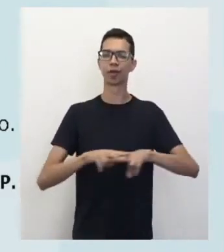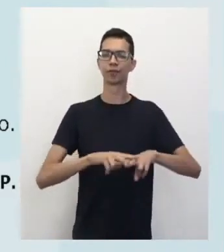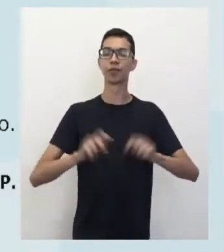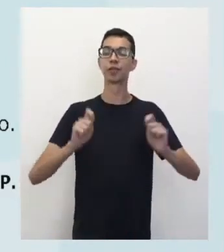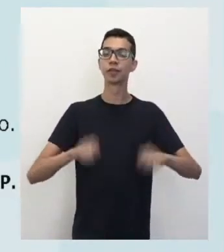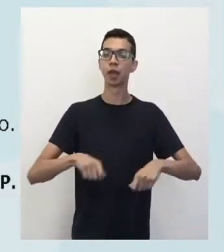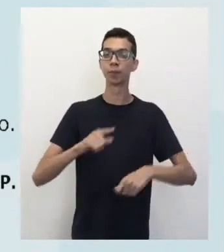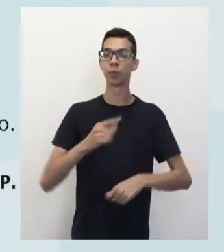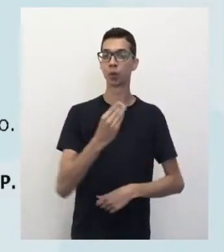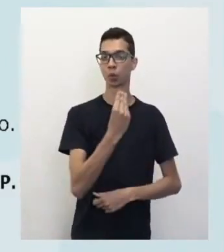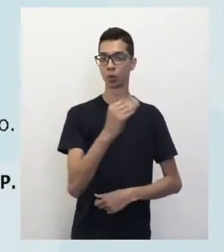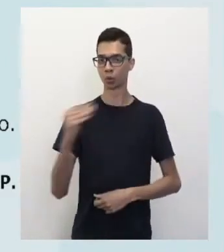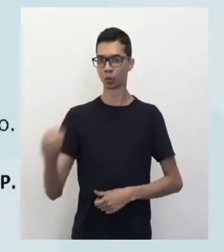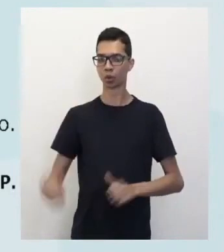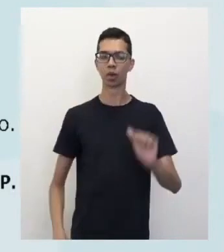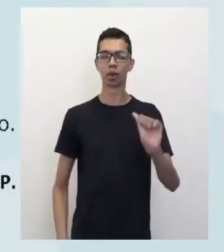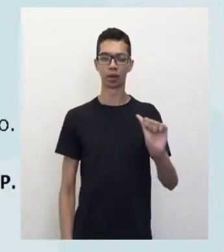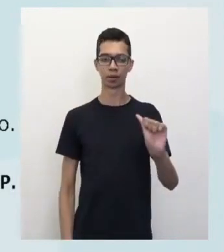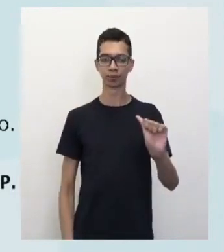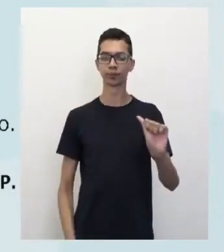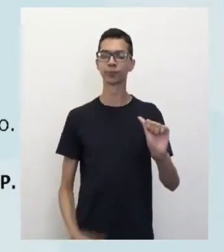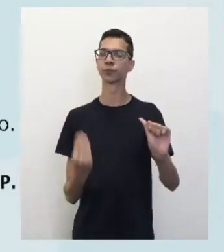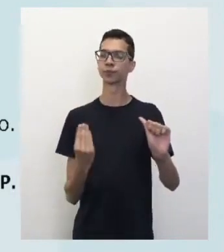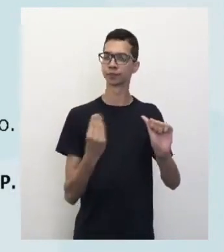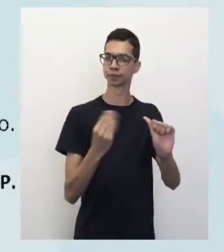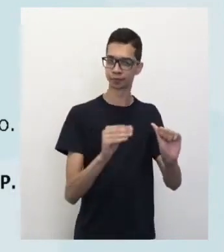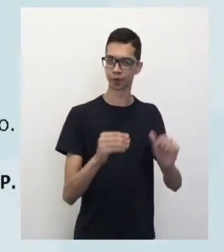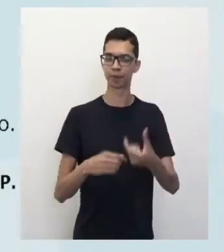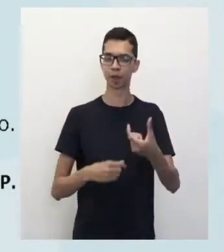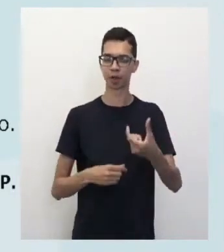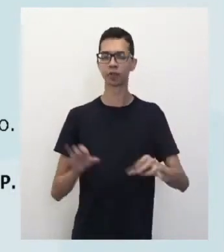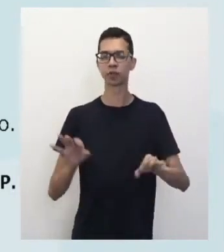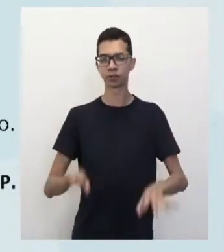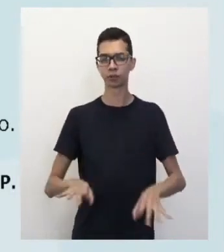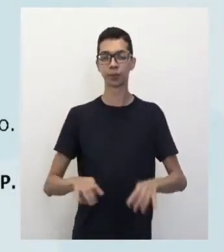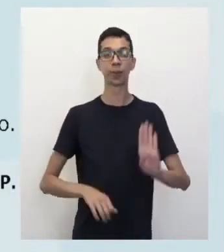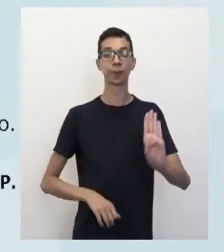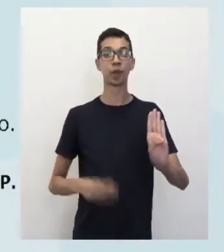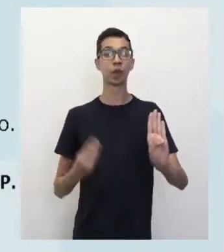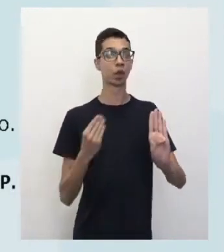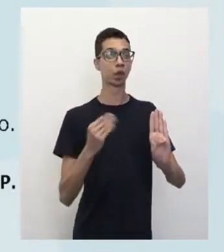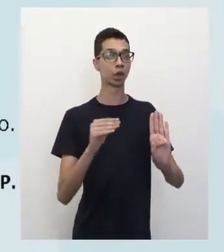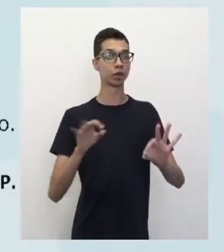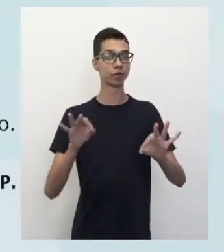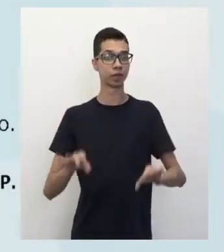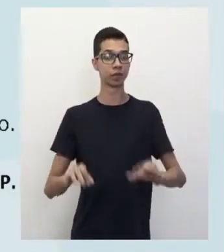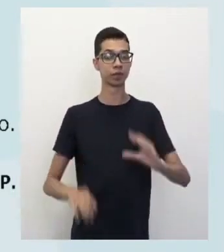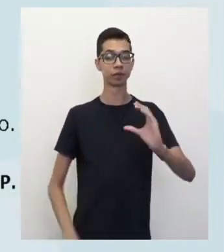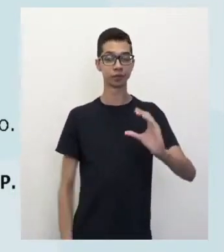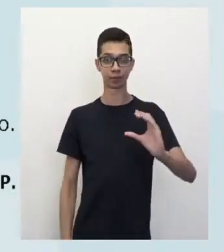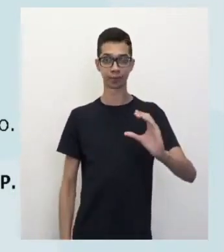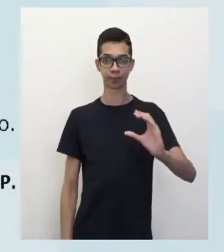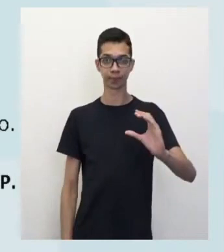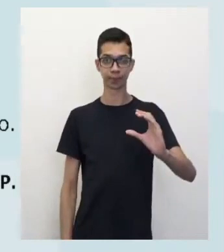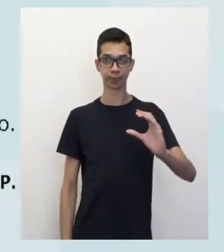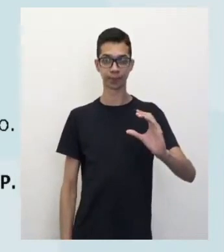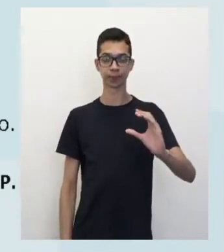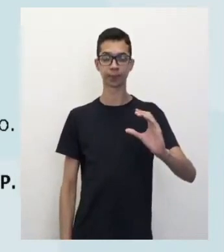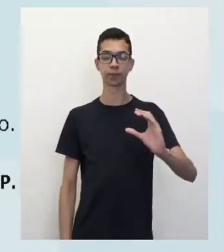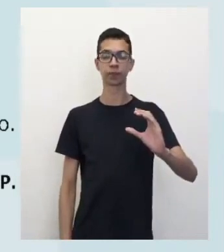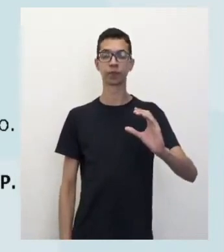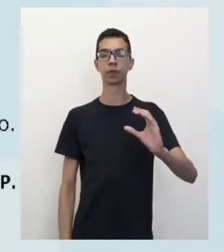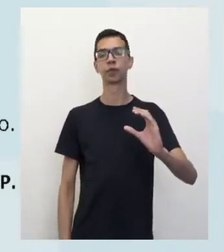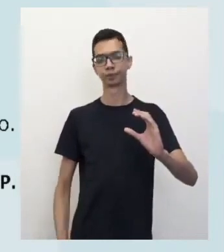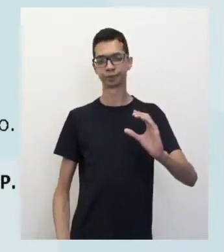aí. Coloca A palavra que preenche, a conjunção que preenche, B, a conjunção que preenche, C, a conjunção que preenche e